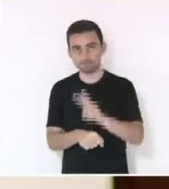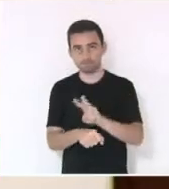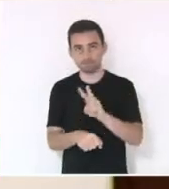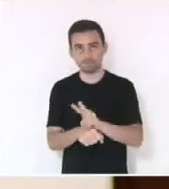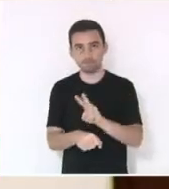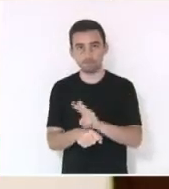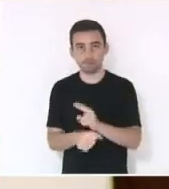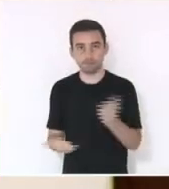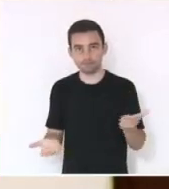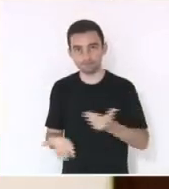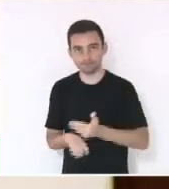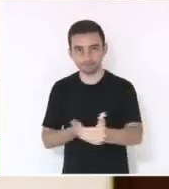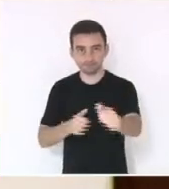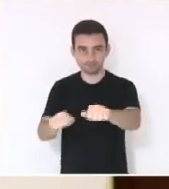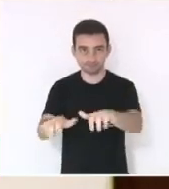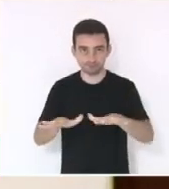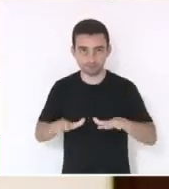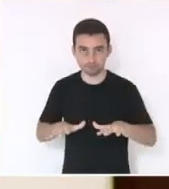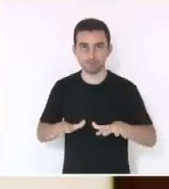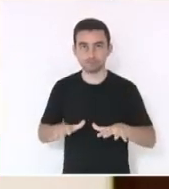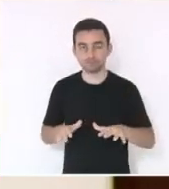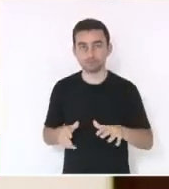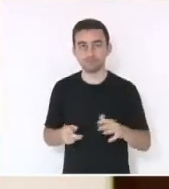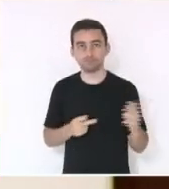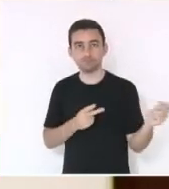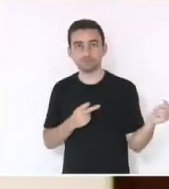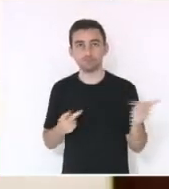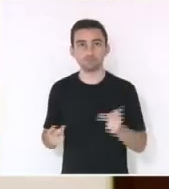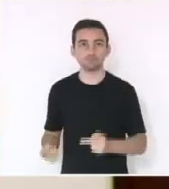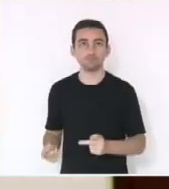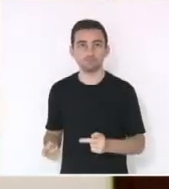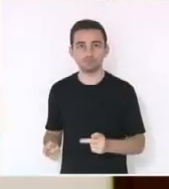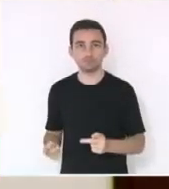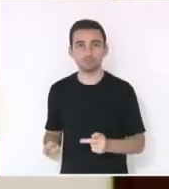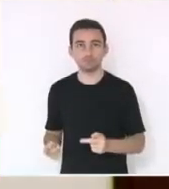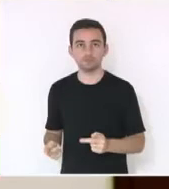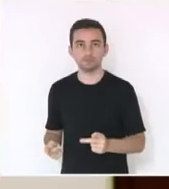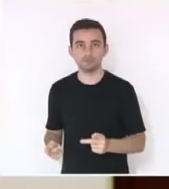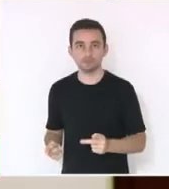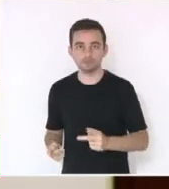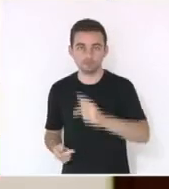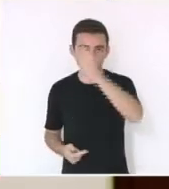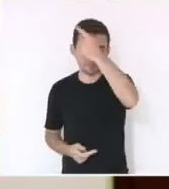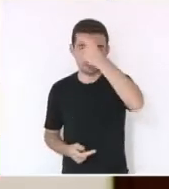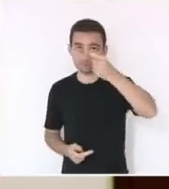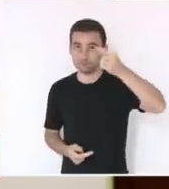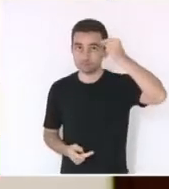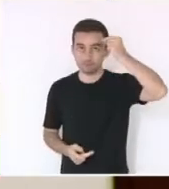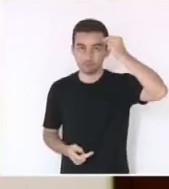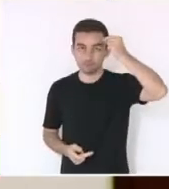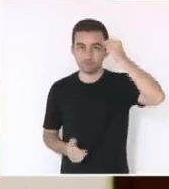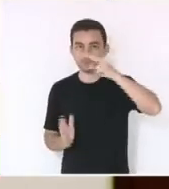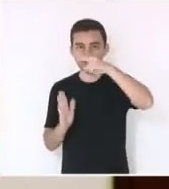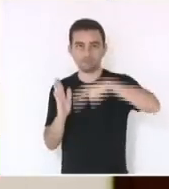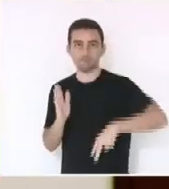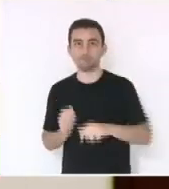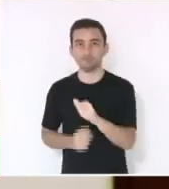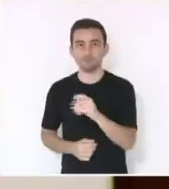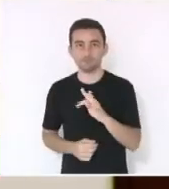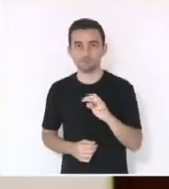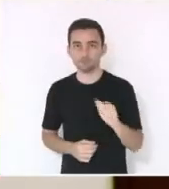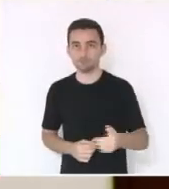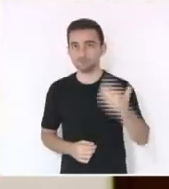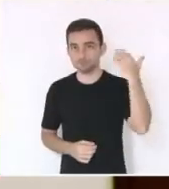Deus declara aberta a presente sessão. Convido a eminente deputada Dirceu de Scheide para proceder à leitura da ata